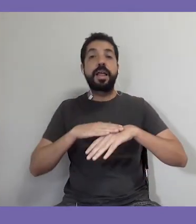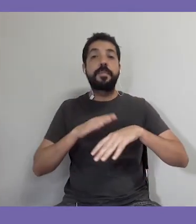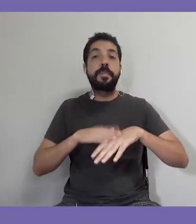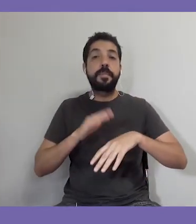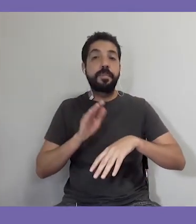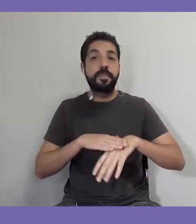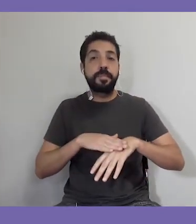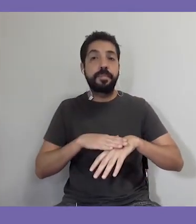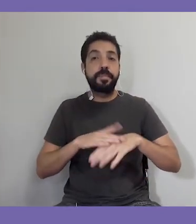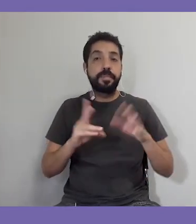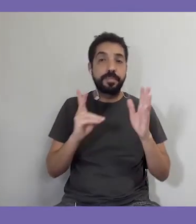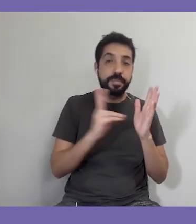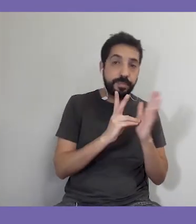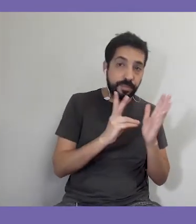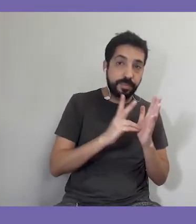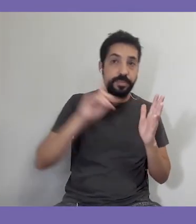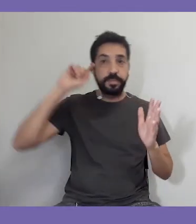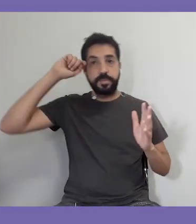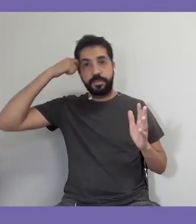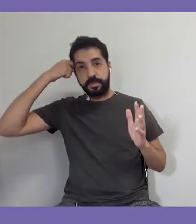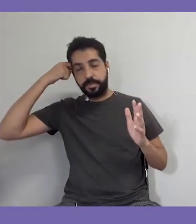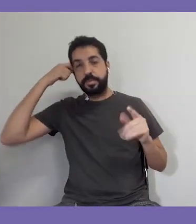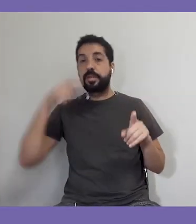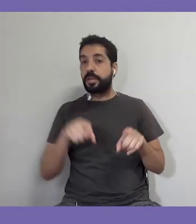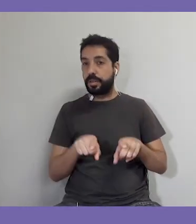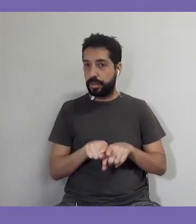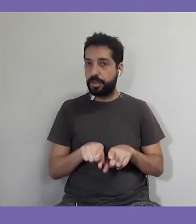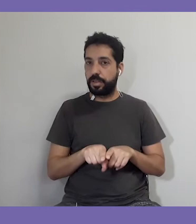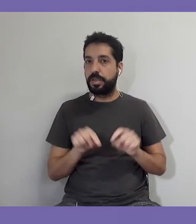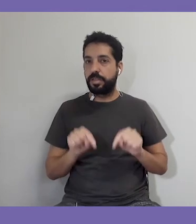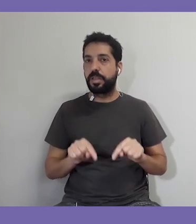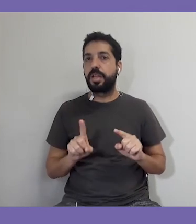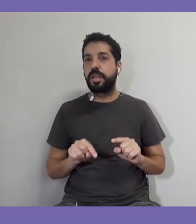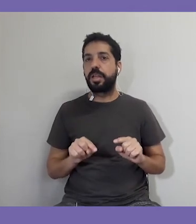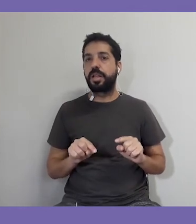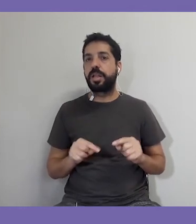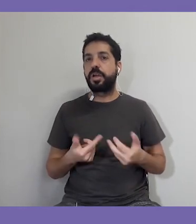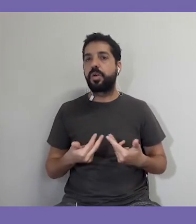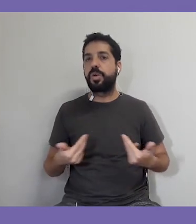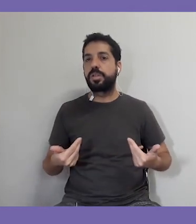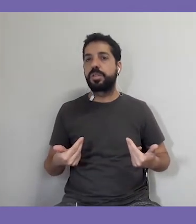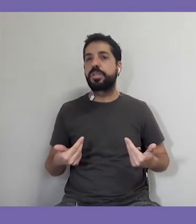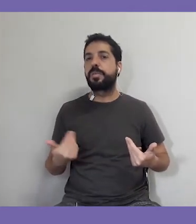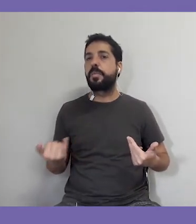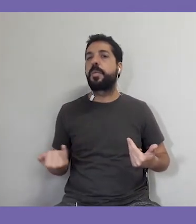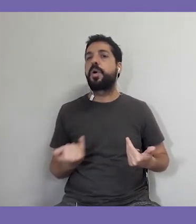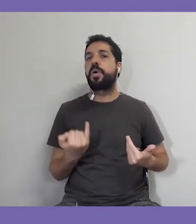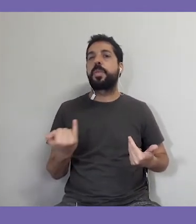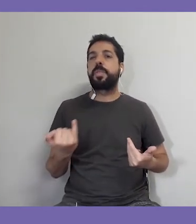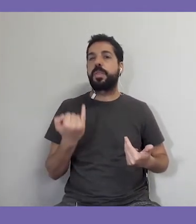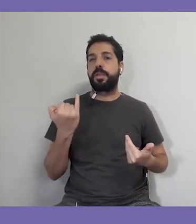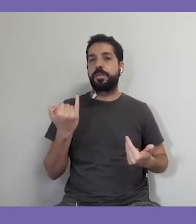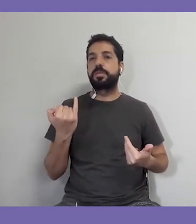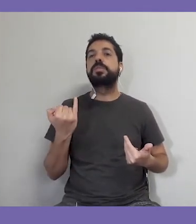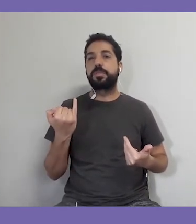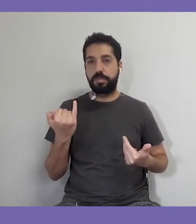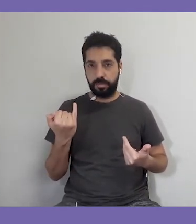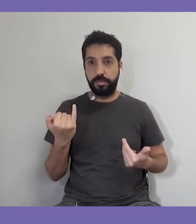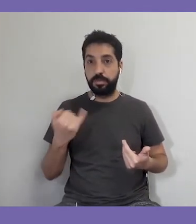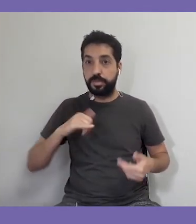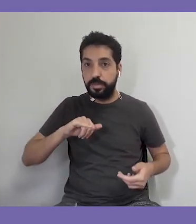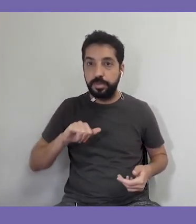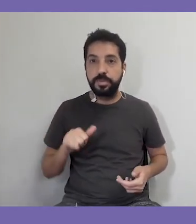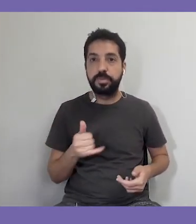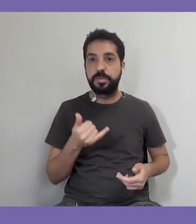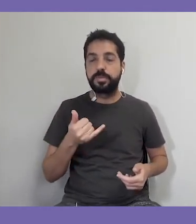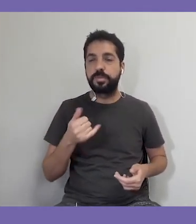das mãos indígenas e dos cineastas negros e negras também. Isso é uma coisa muito importante